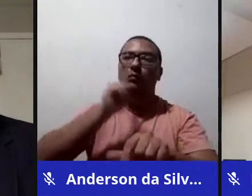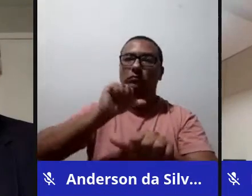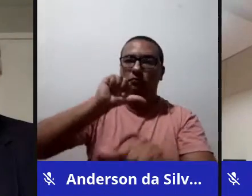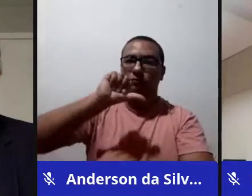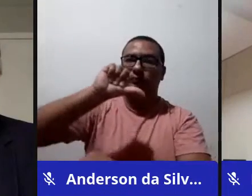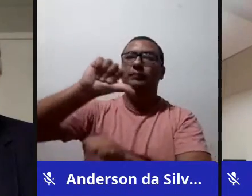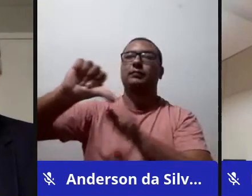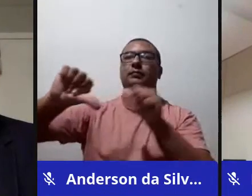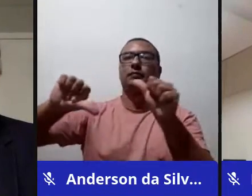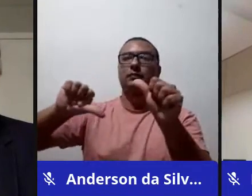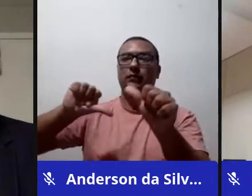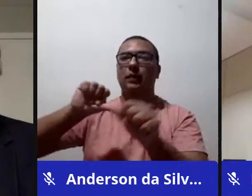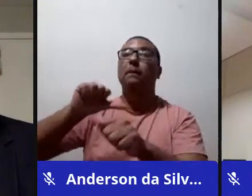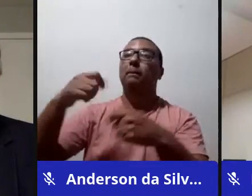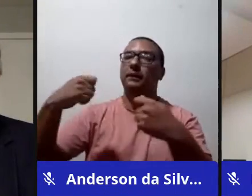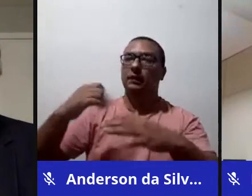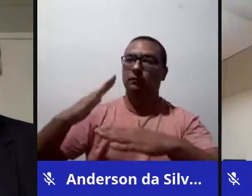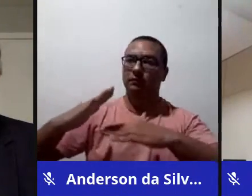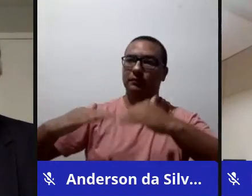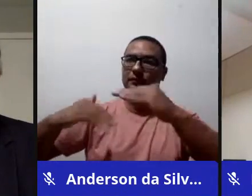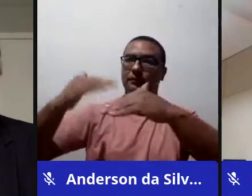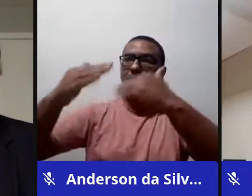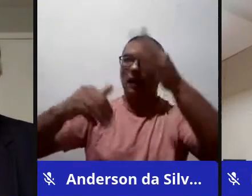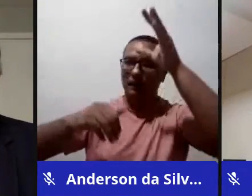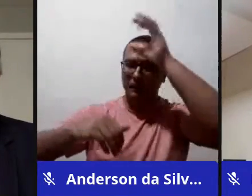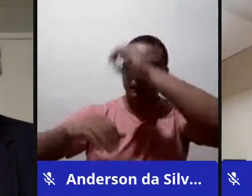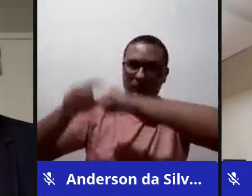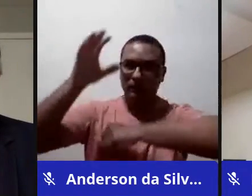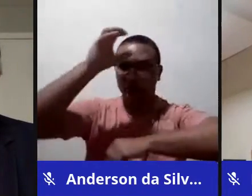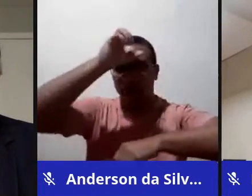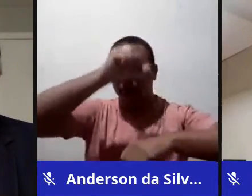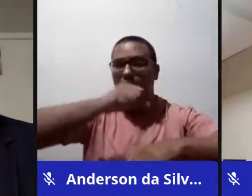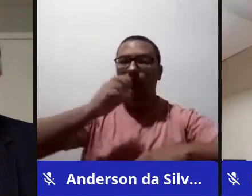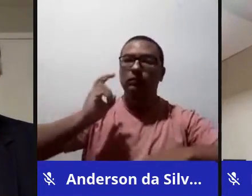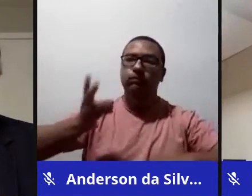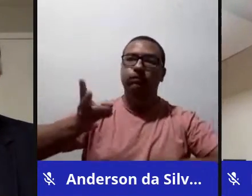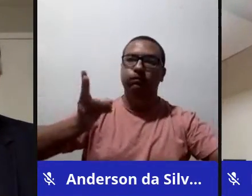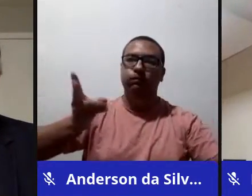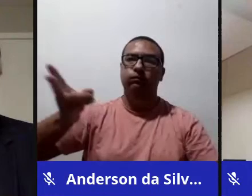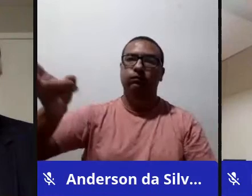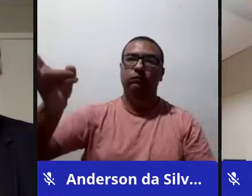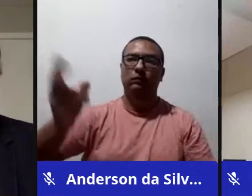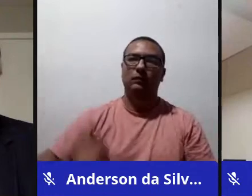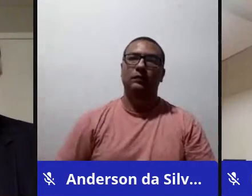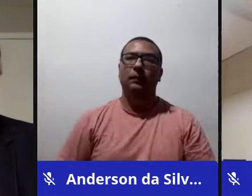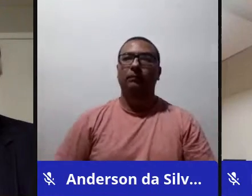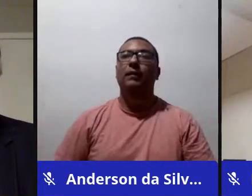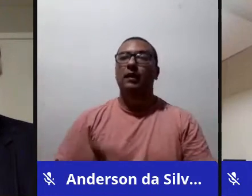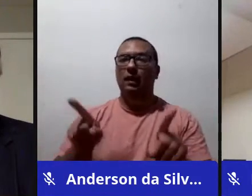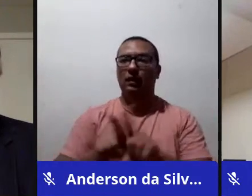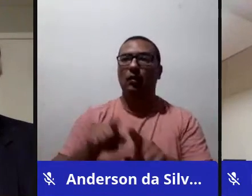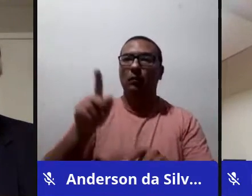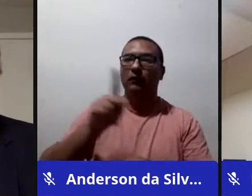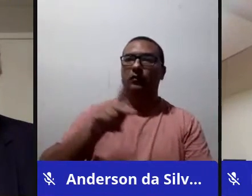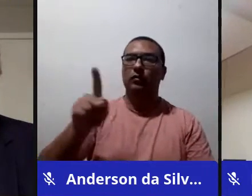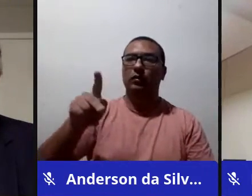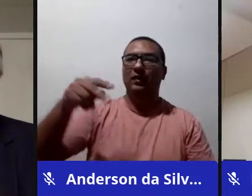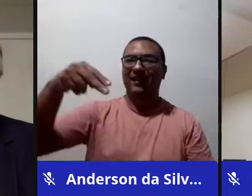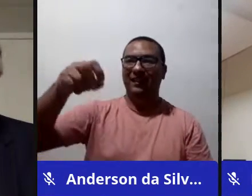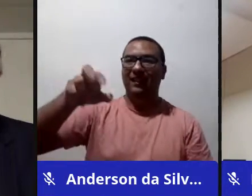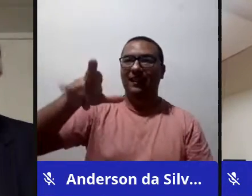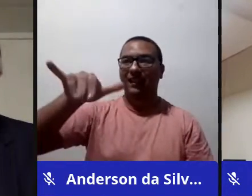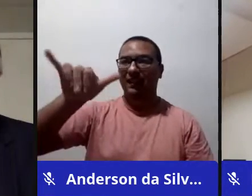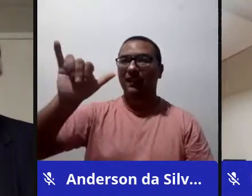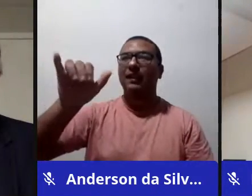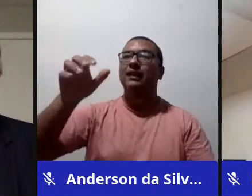por esse processo também de uma aprendizagem contínua, né? O professor Neri falou de Jaraguá do Sul. A